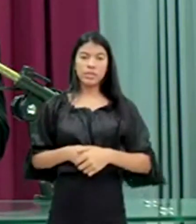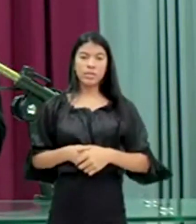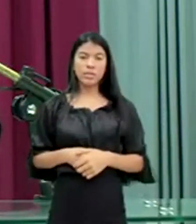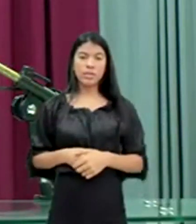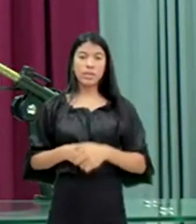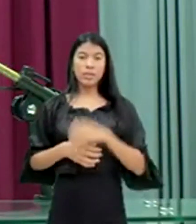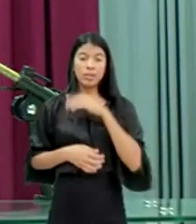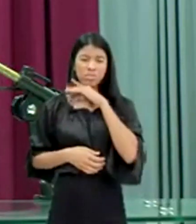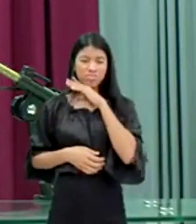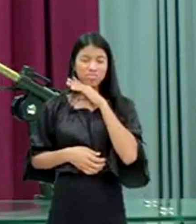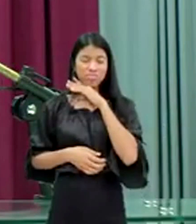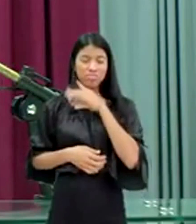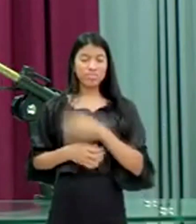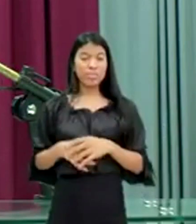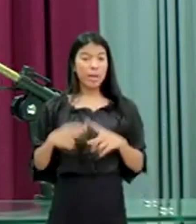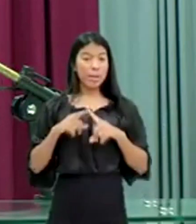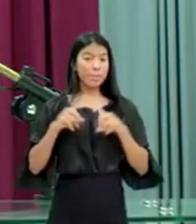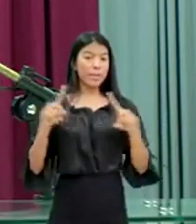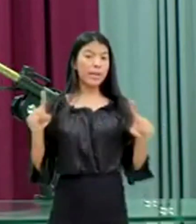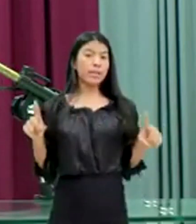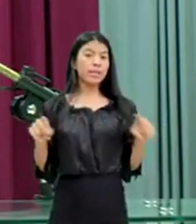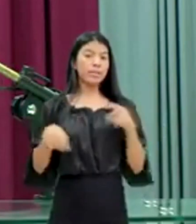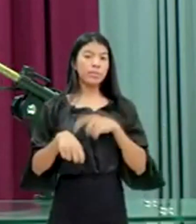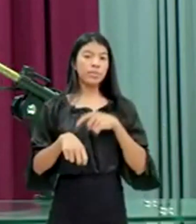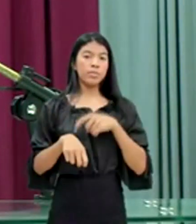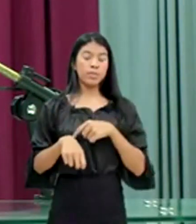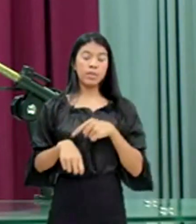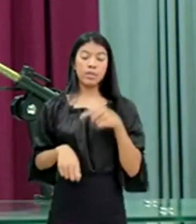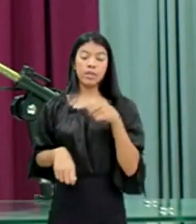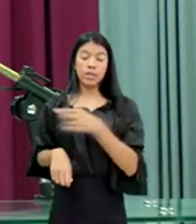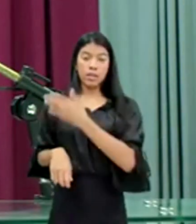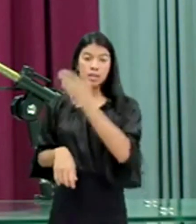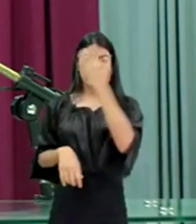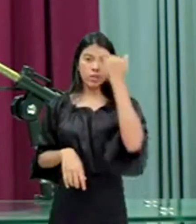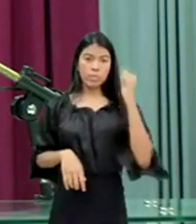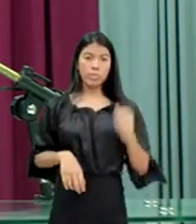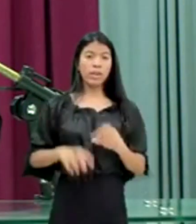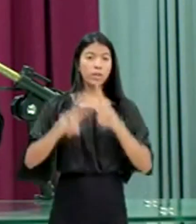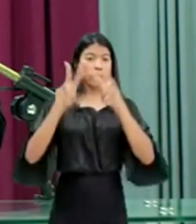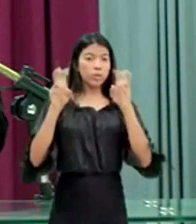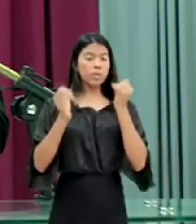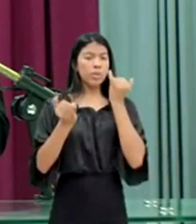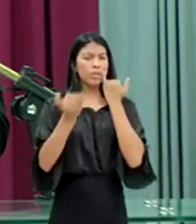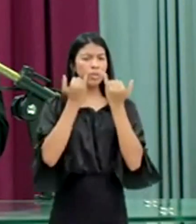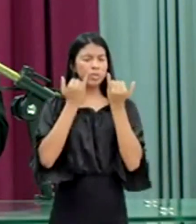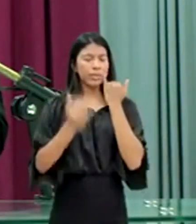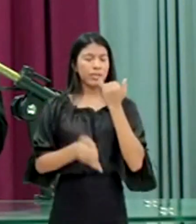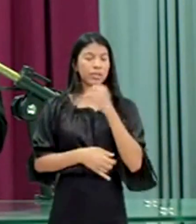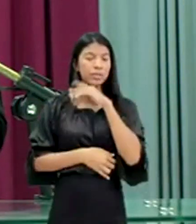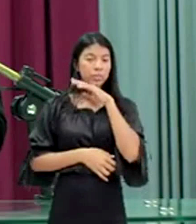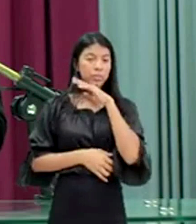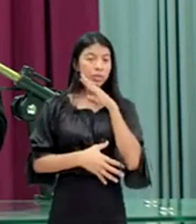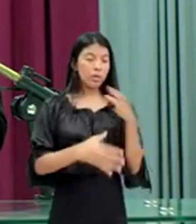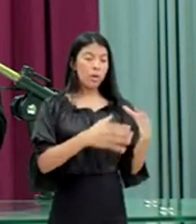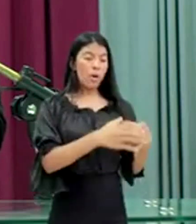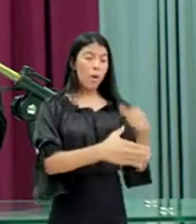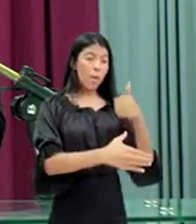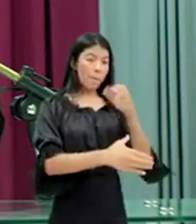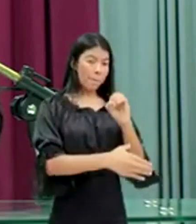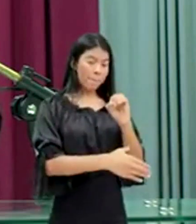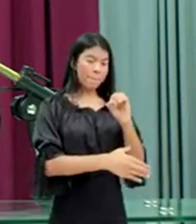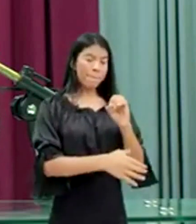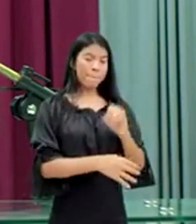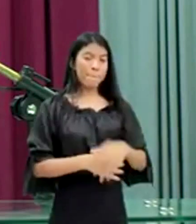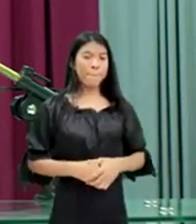ouviram o relato negativo dos 10 espias, eles